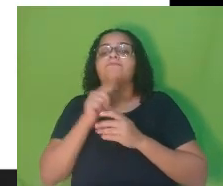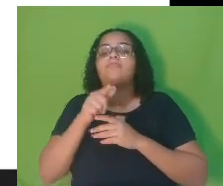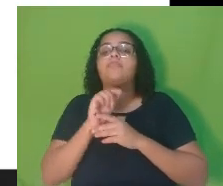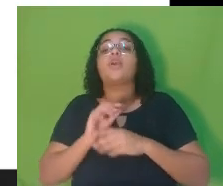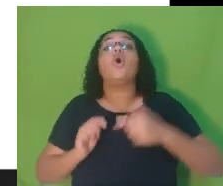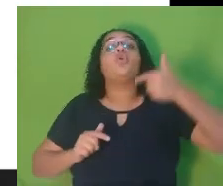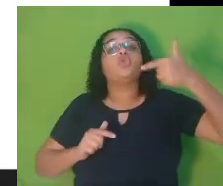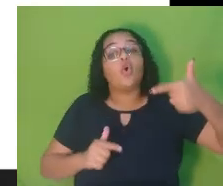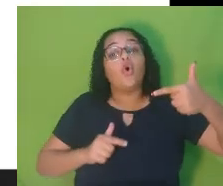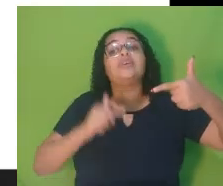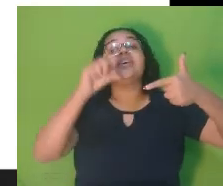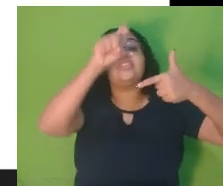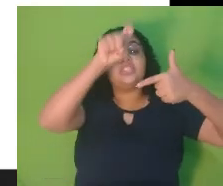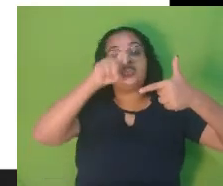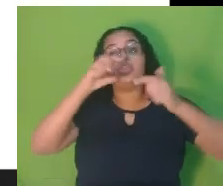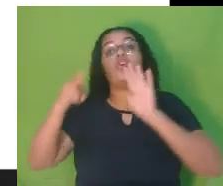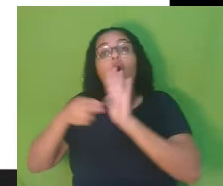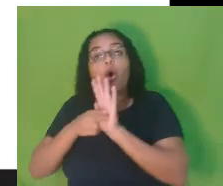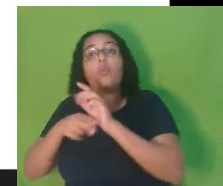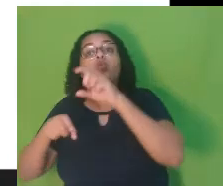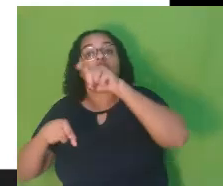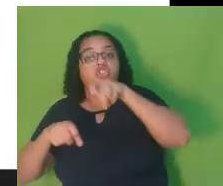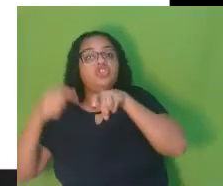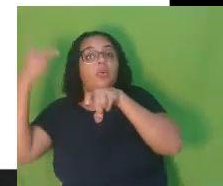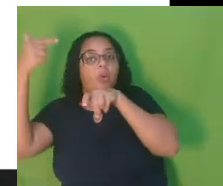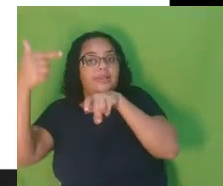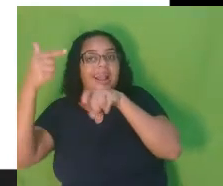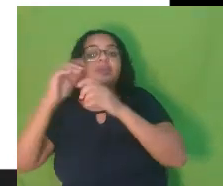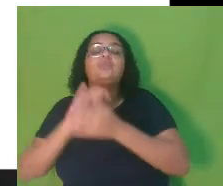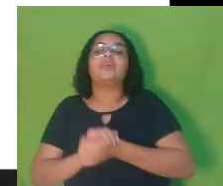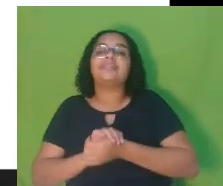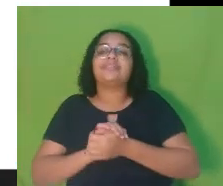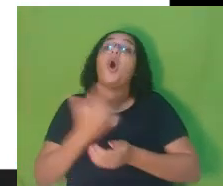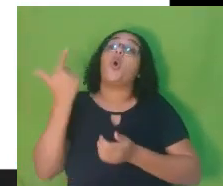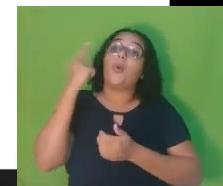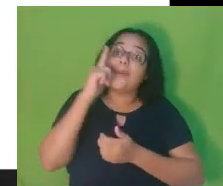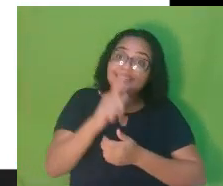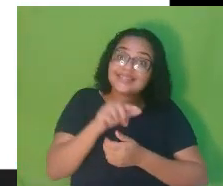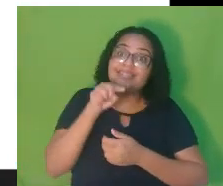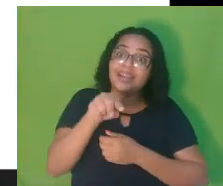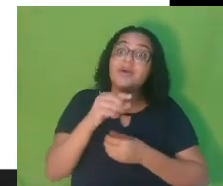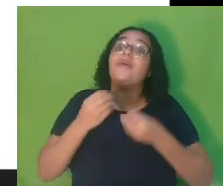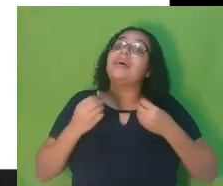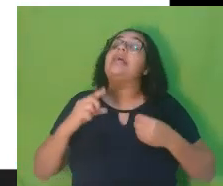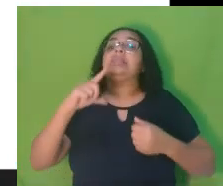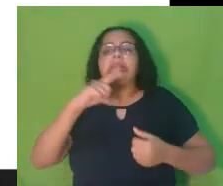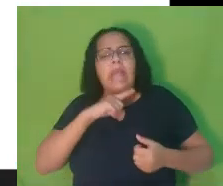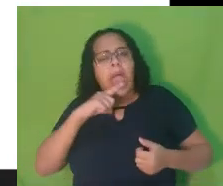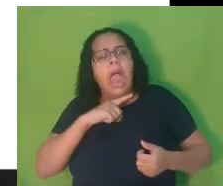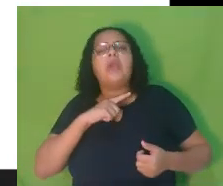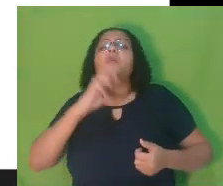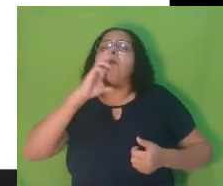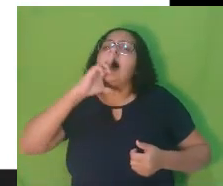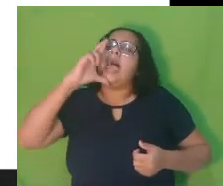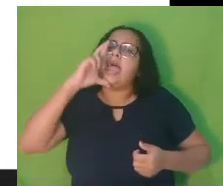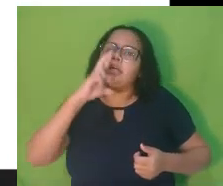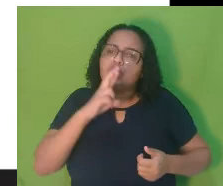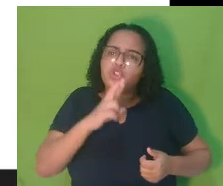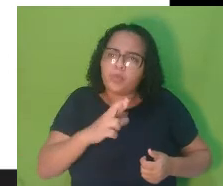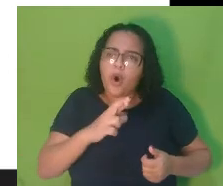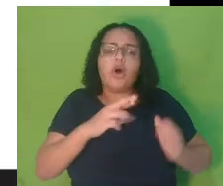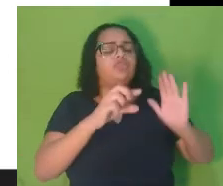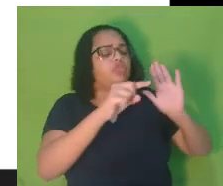da equação 2 elevado a x igual a x ao quadrado. Né? Nós conseguimos garantir que tem uma